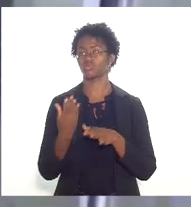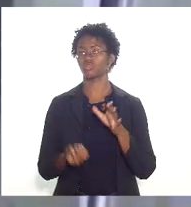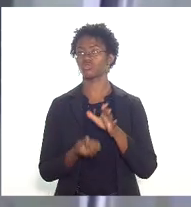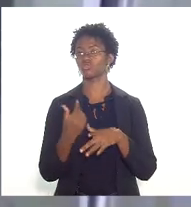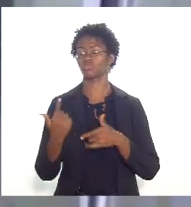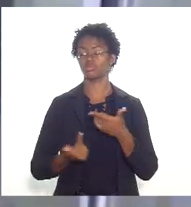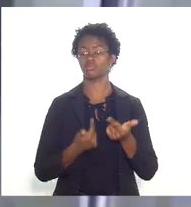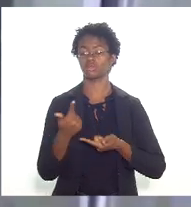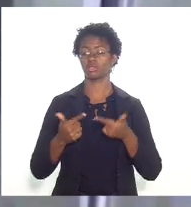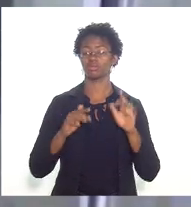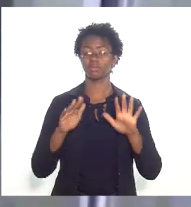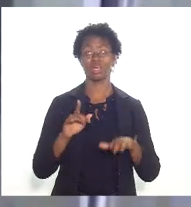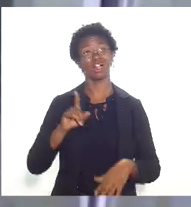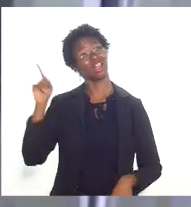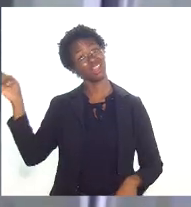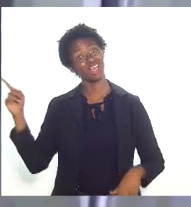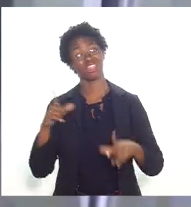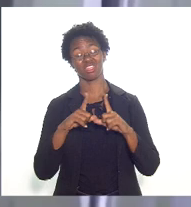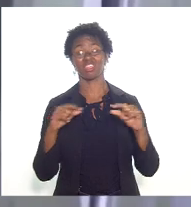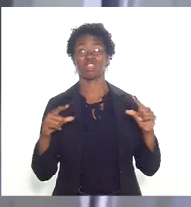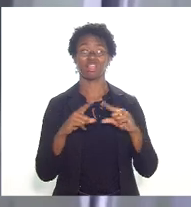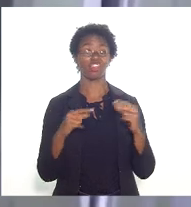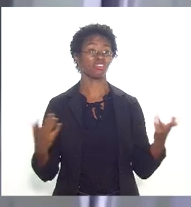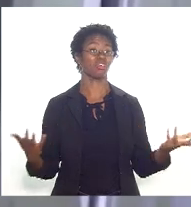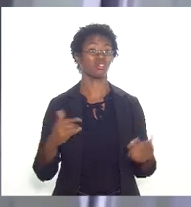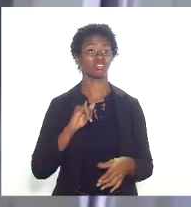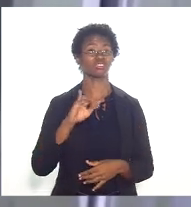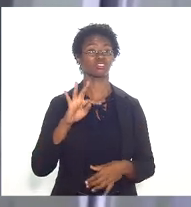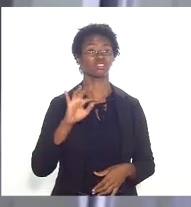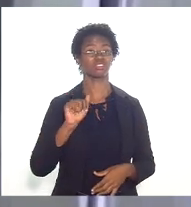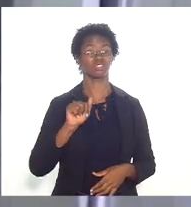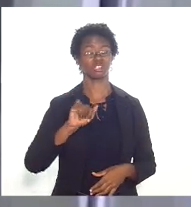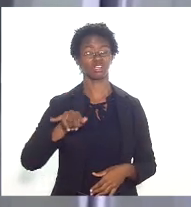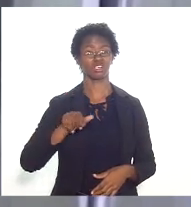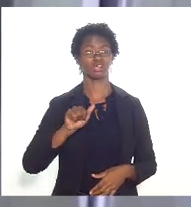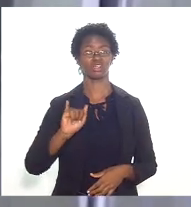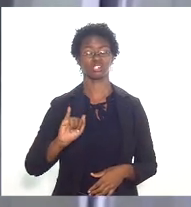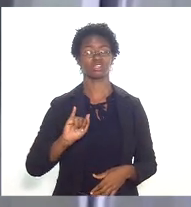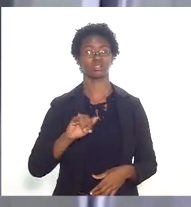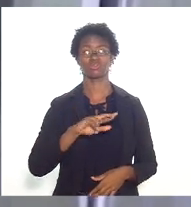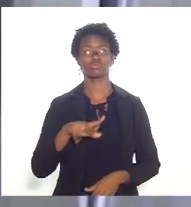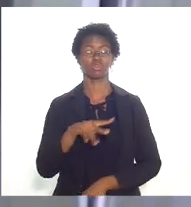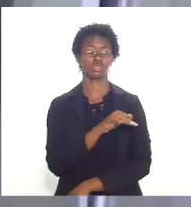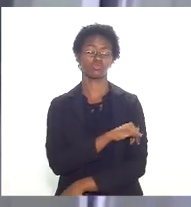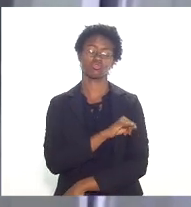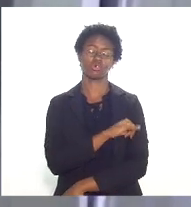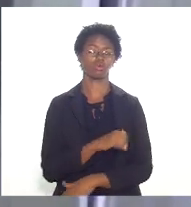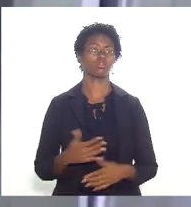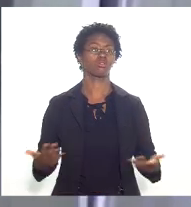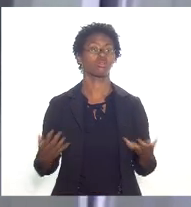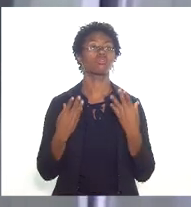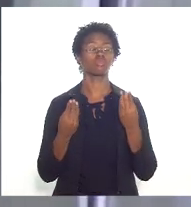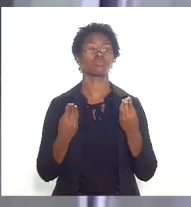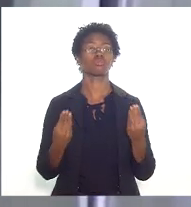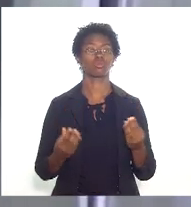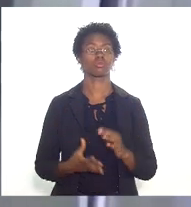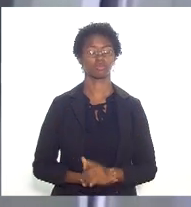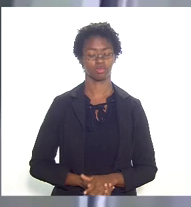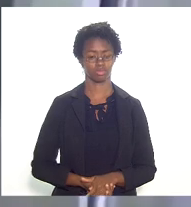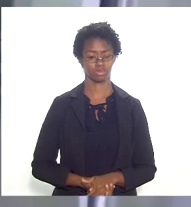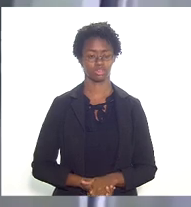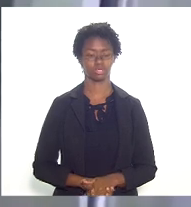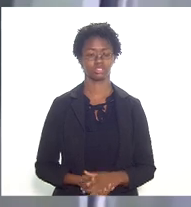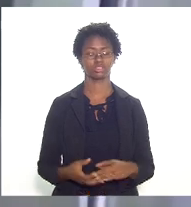só pra tirar o emprego em Santa Catarina Itajaí para ser mais específico não foi no Rio de Janeiro sem falar sucessão de